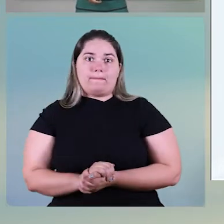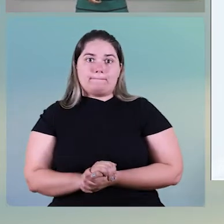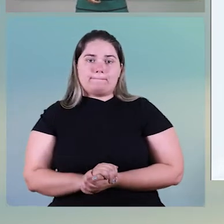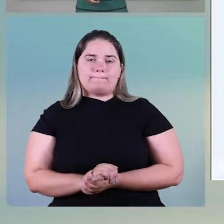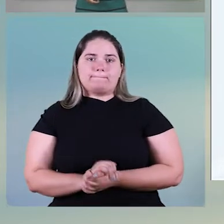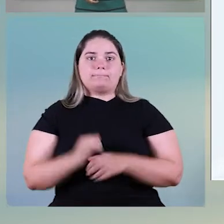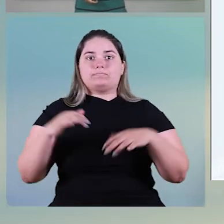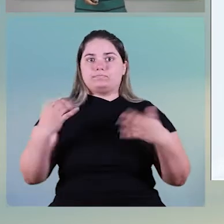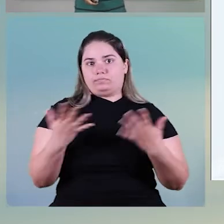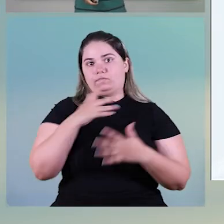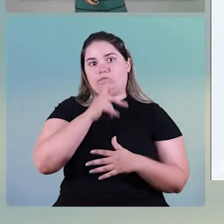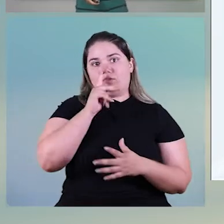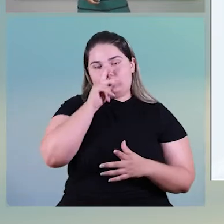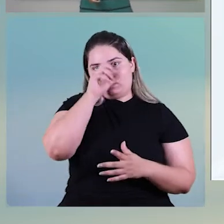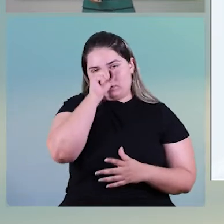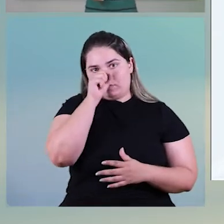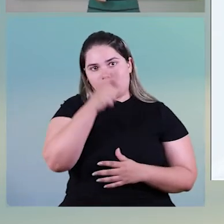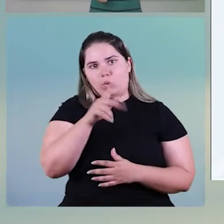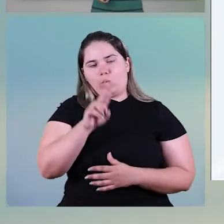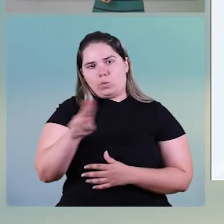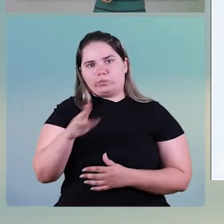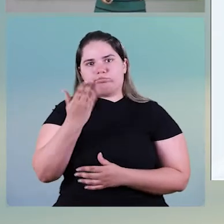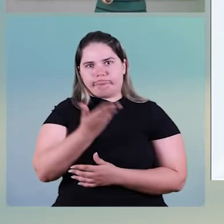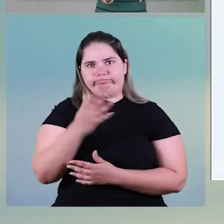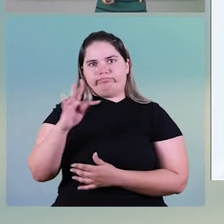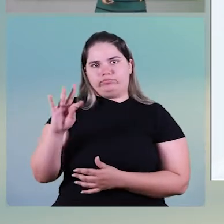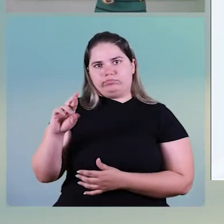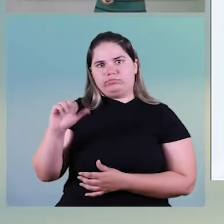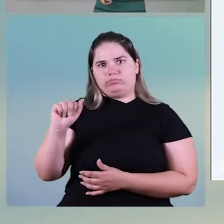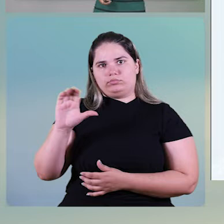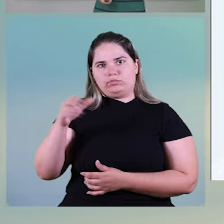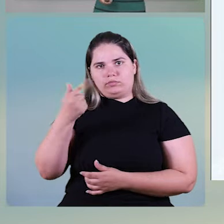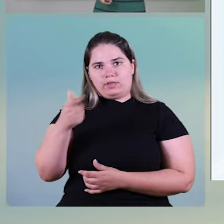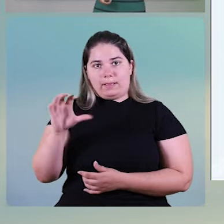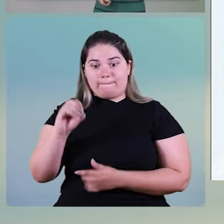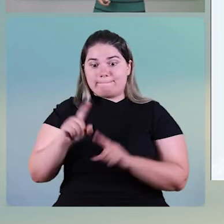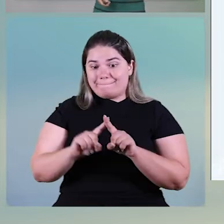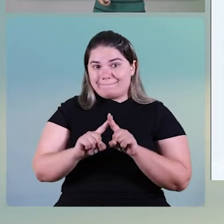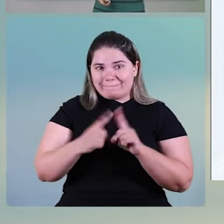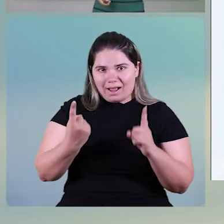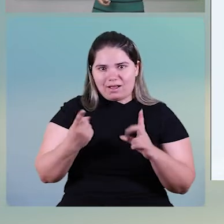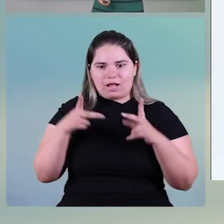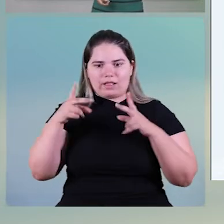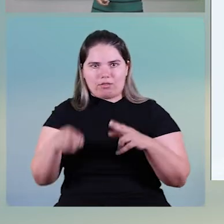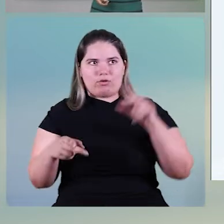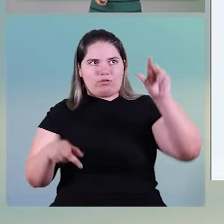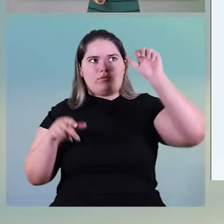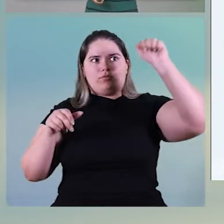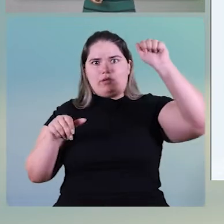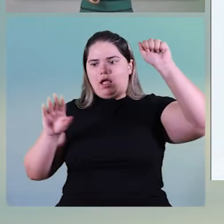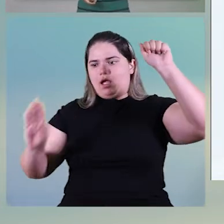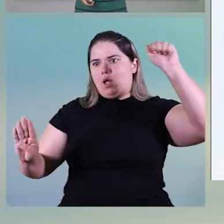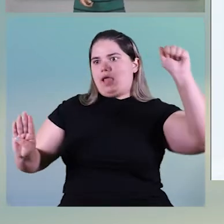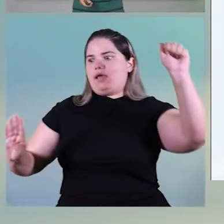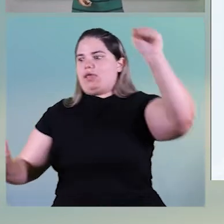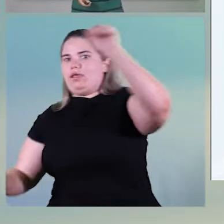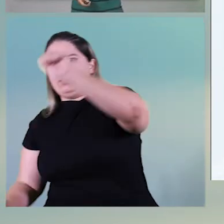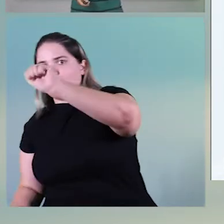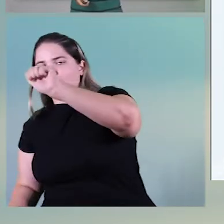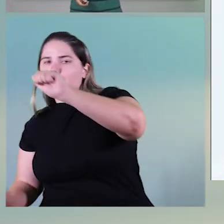A. Então essa força é que recebe o nome de tração. Mas da mesma forma que o bloco A foi puxado pela